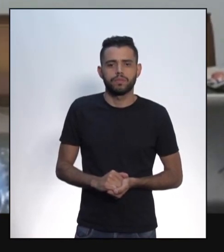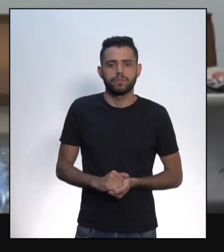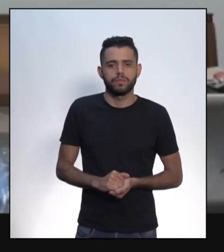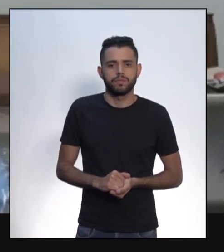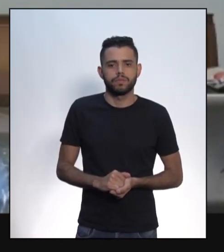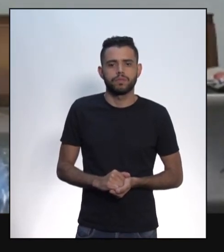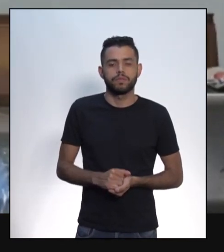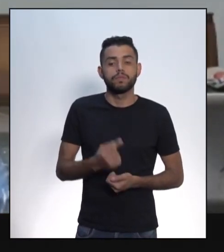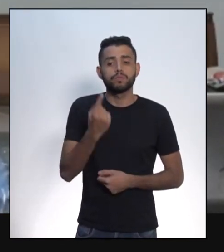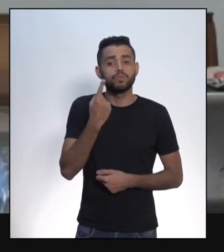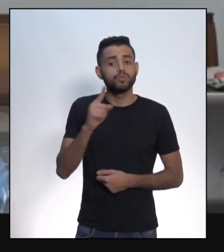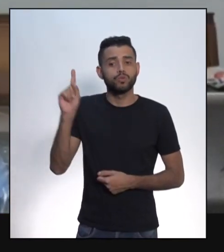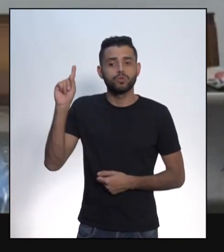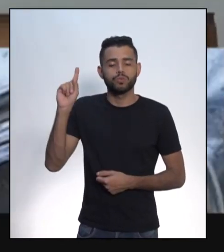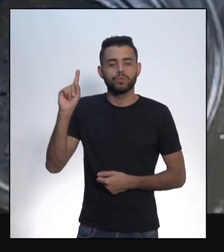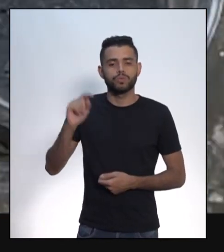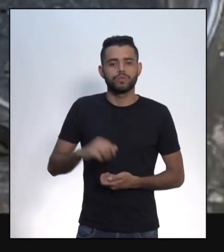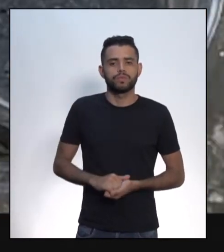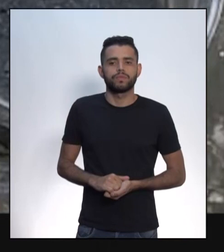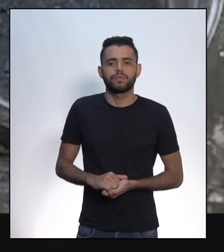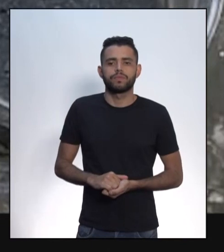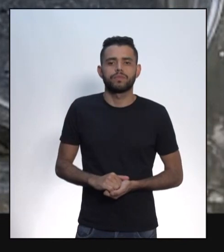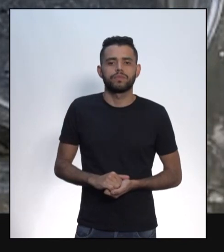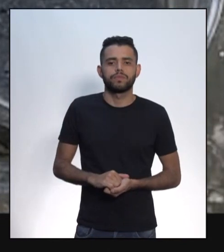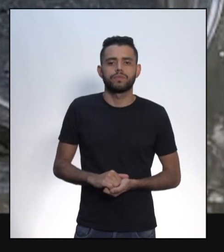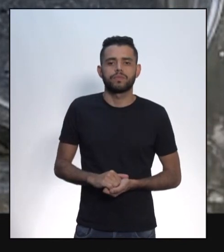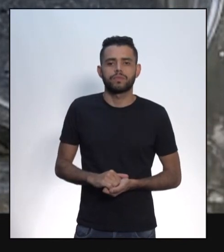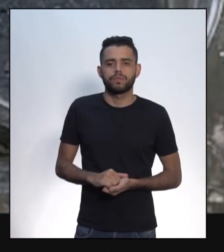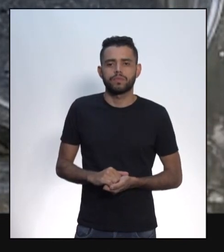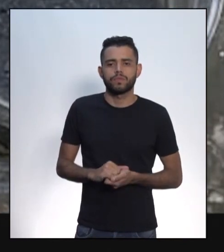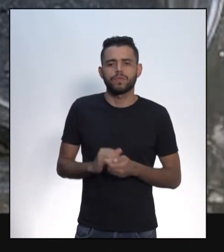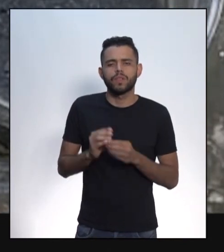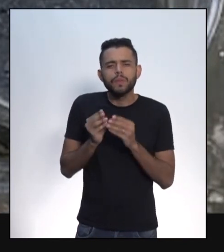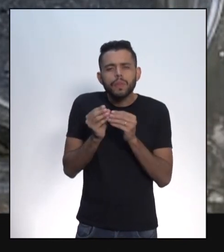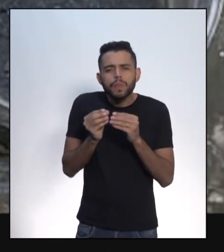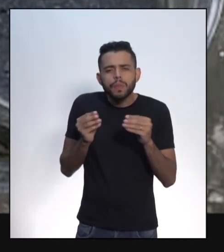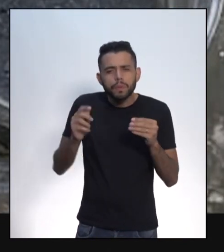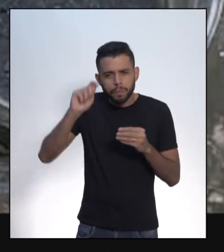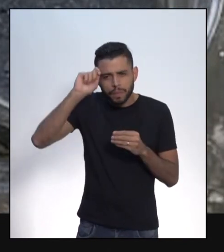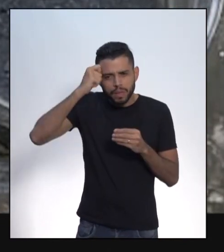E para finalizar, iremos colocar carvão.